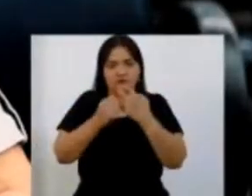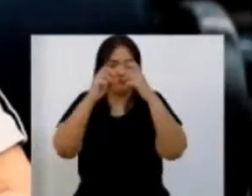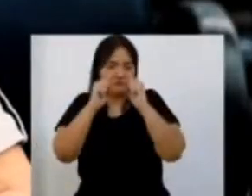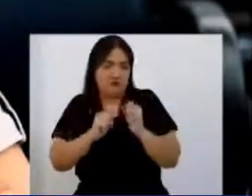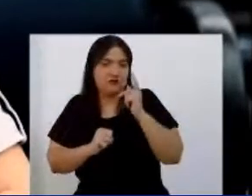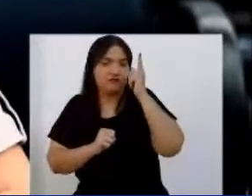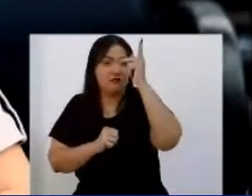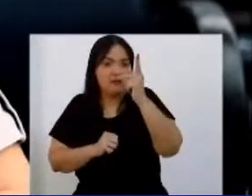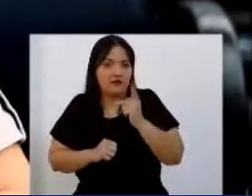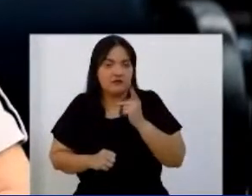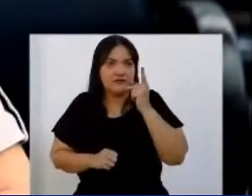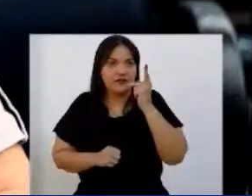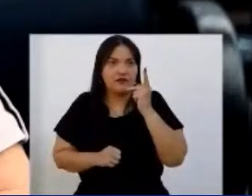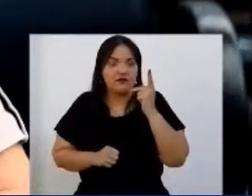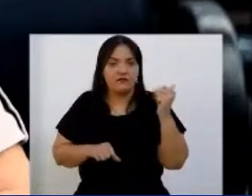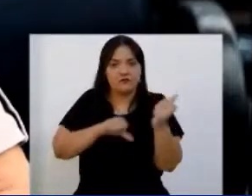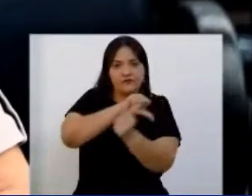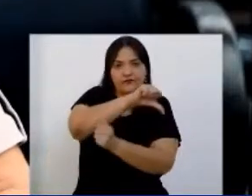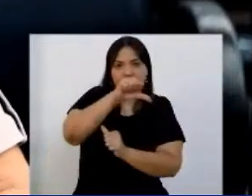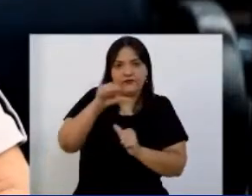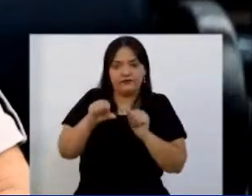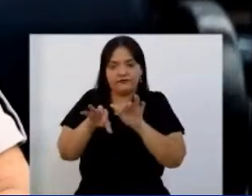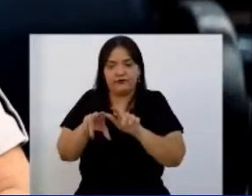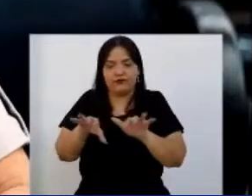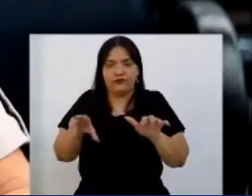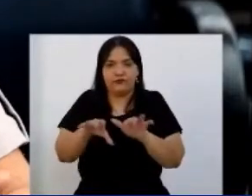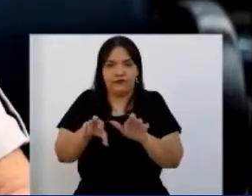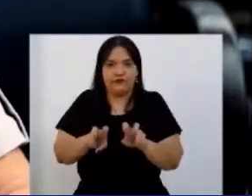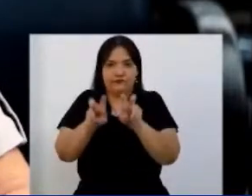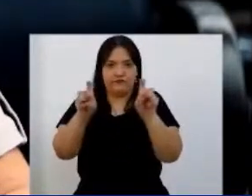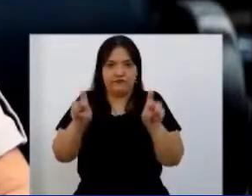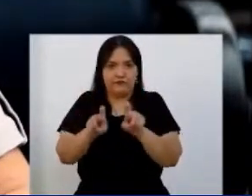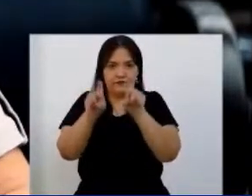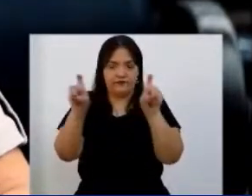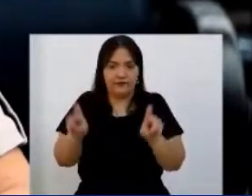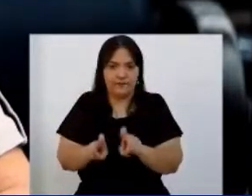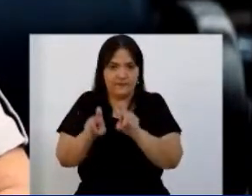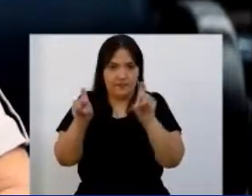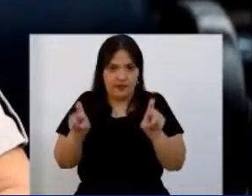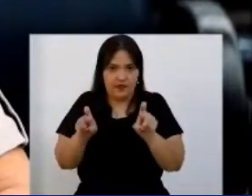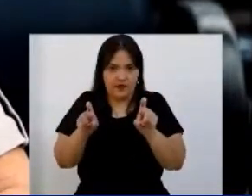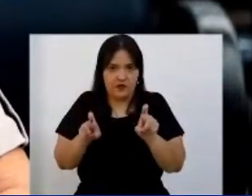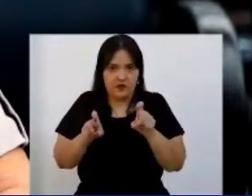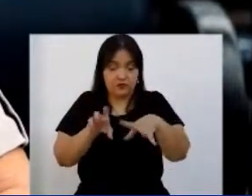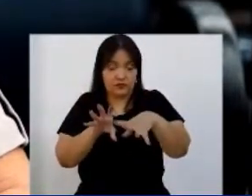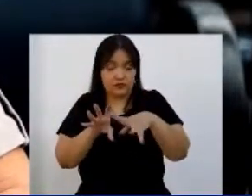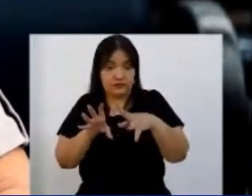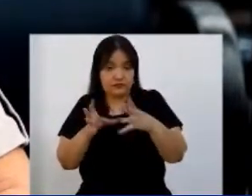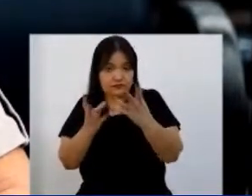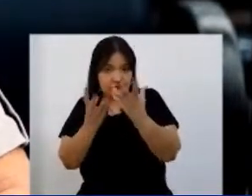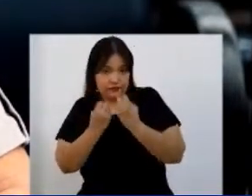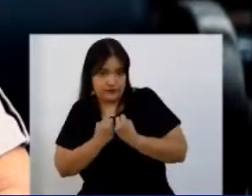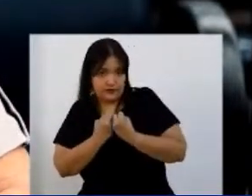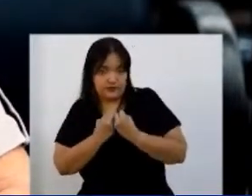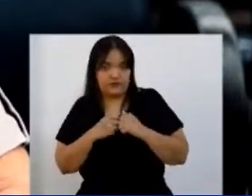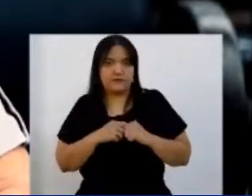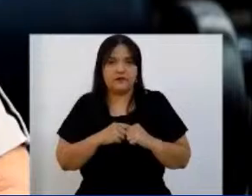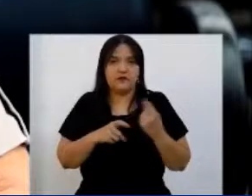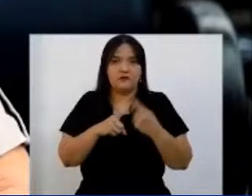pode dizer, que foi a informatização do sistema do simpósio, que quando eu